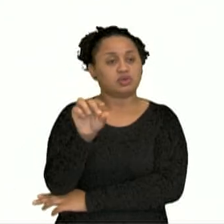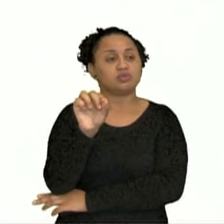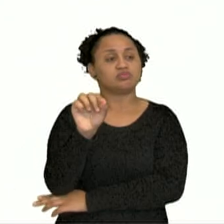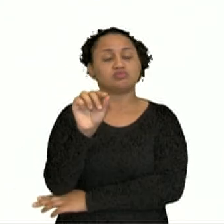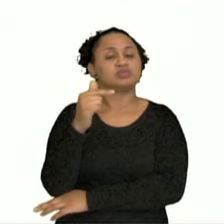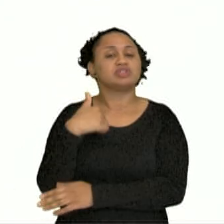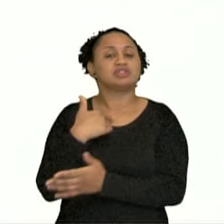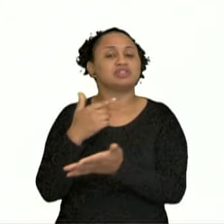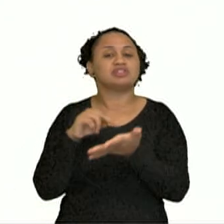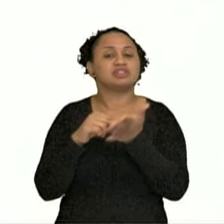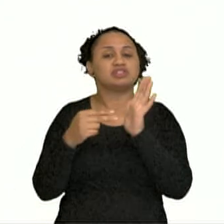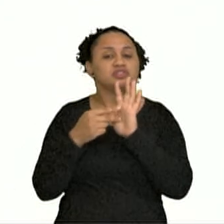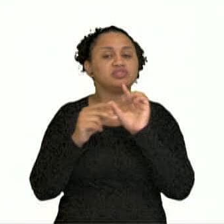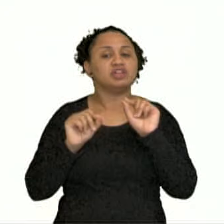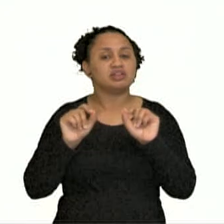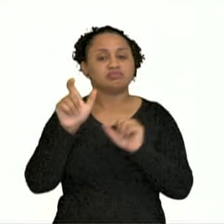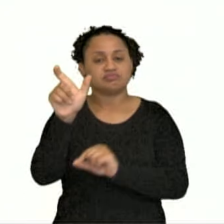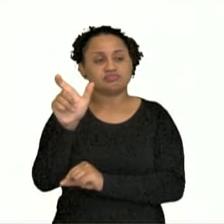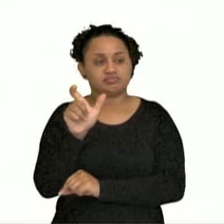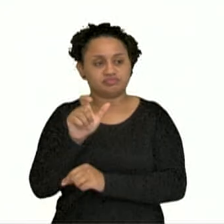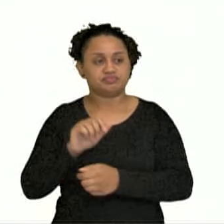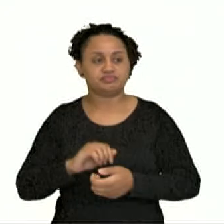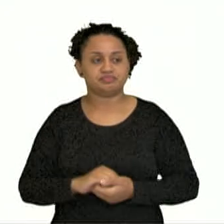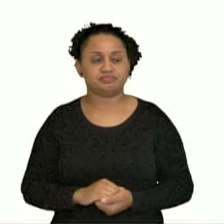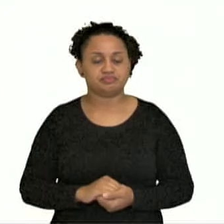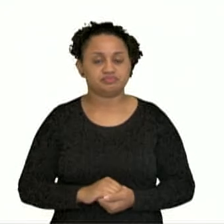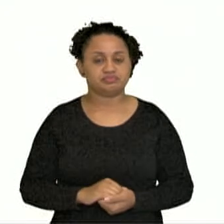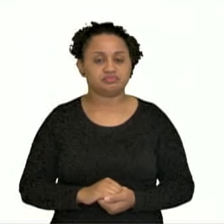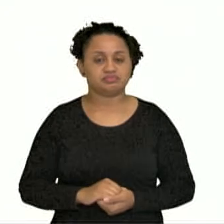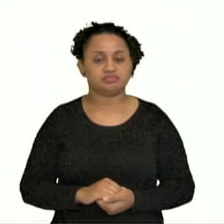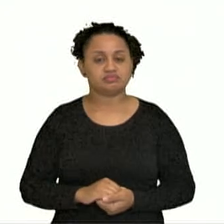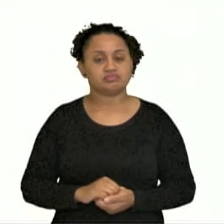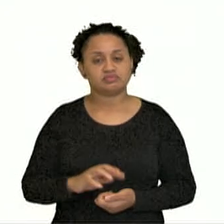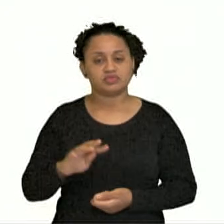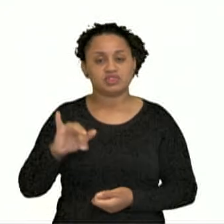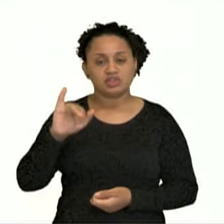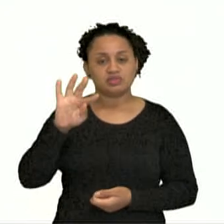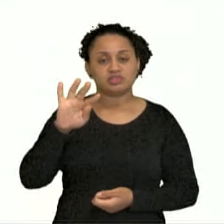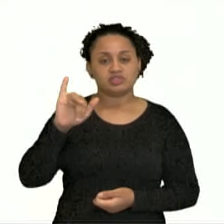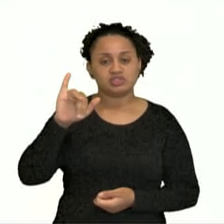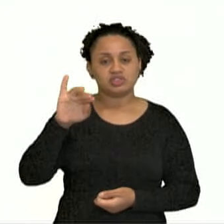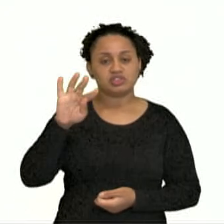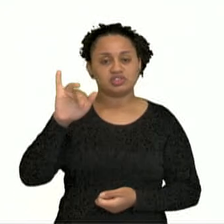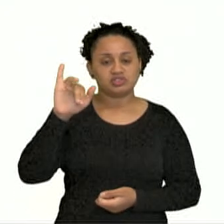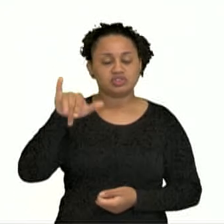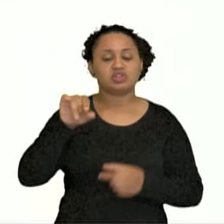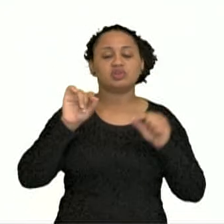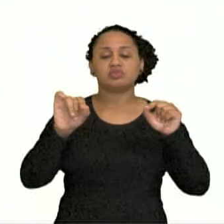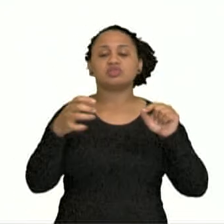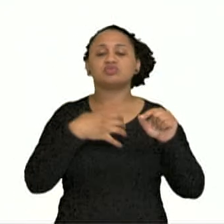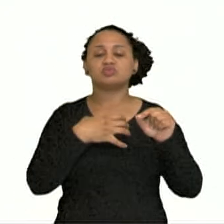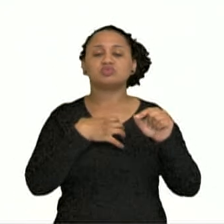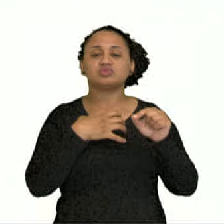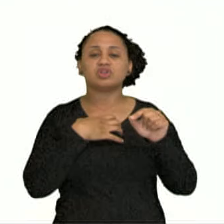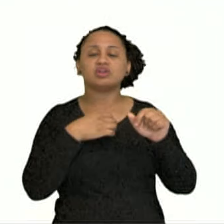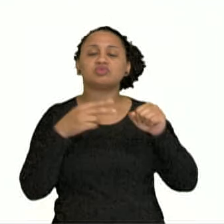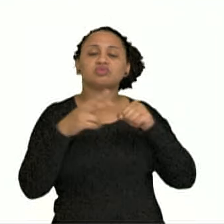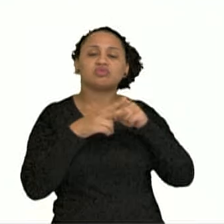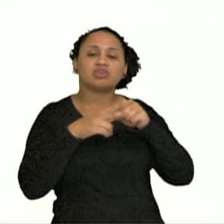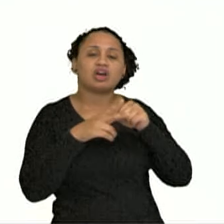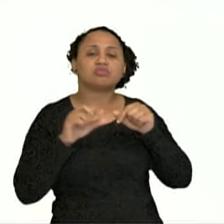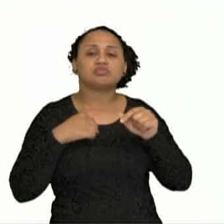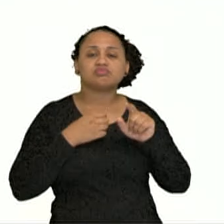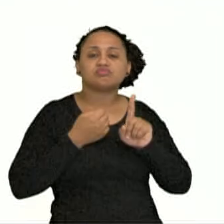efeito, né, que essa expressão nos traz? Então, tintim por tintim é uma locução adverbial